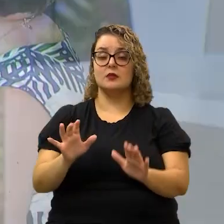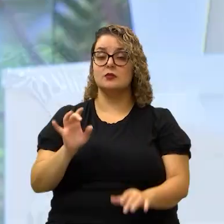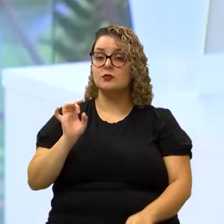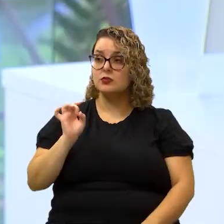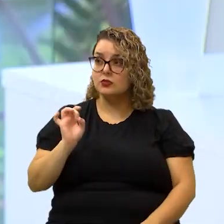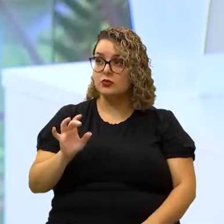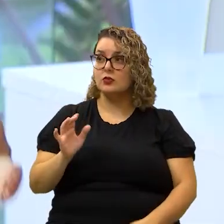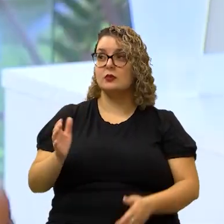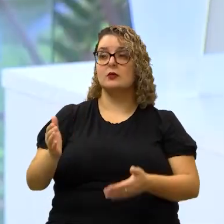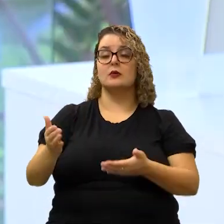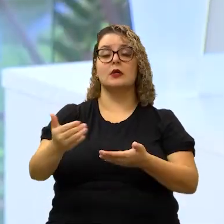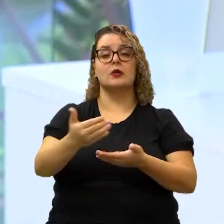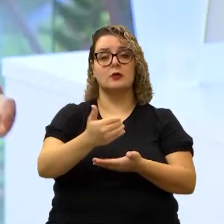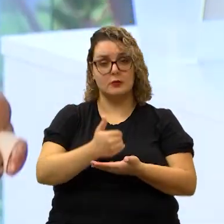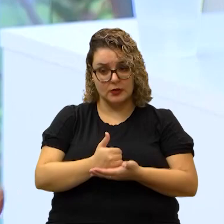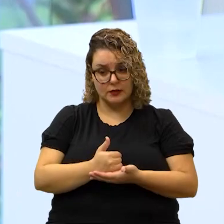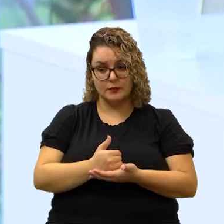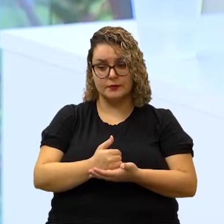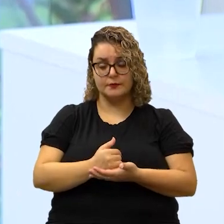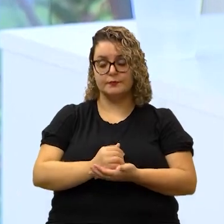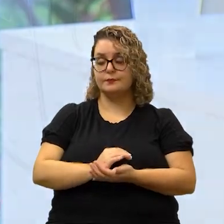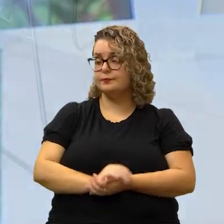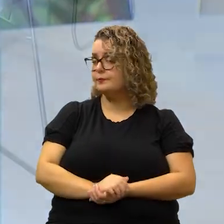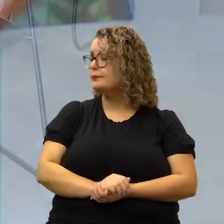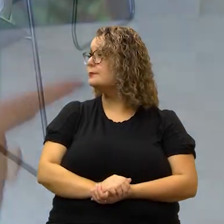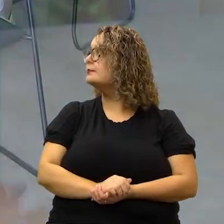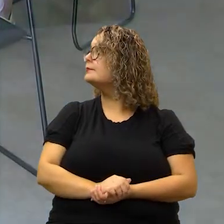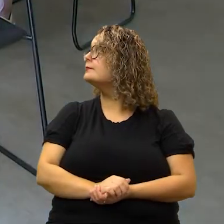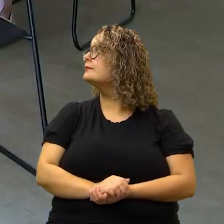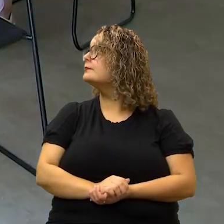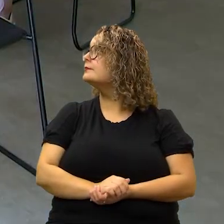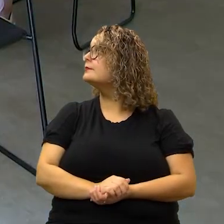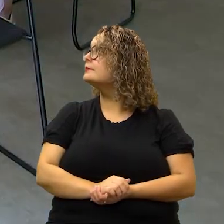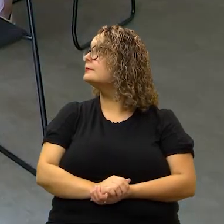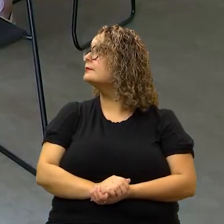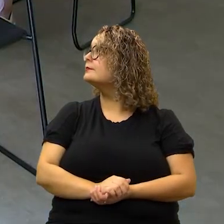cobranças, apenas acolhimento.